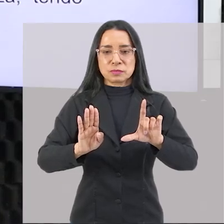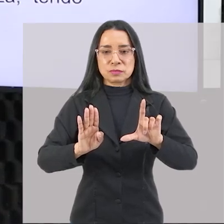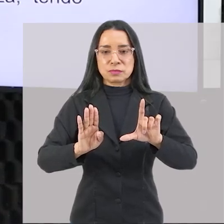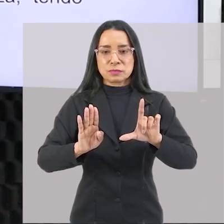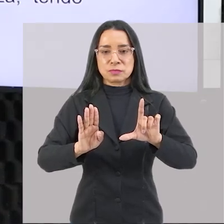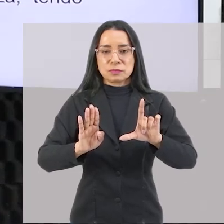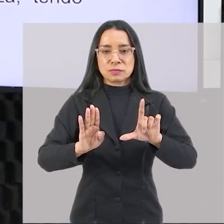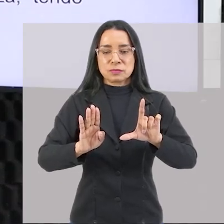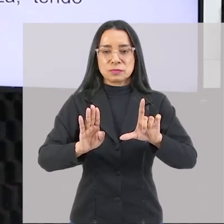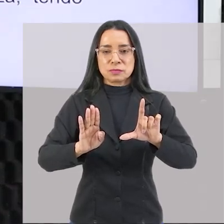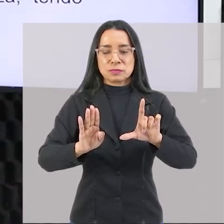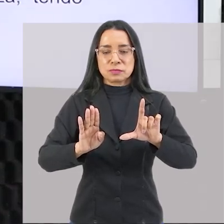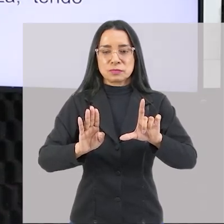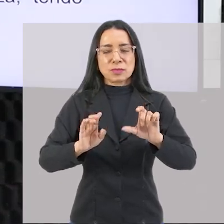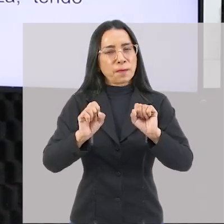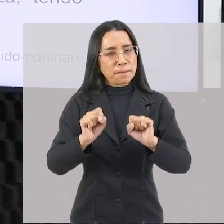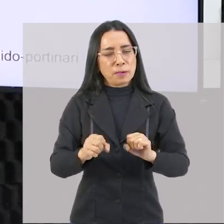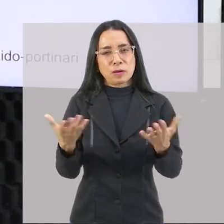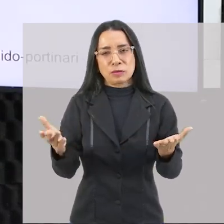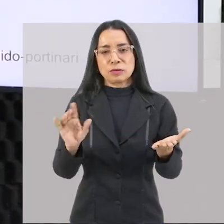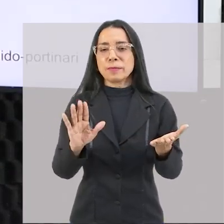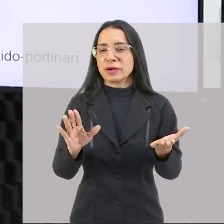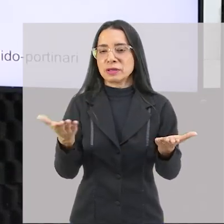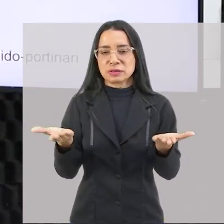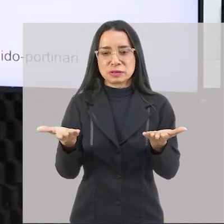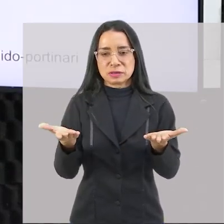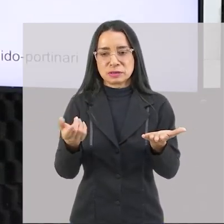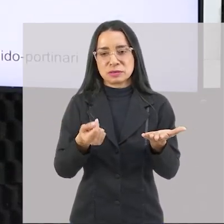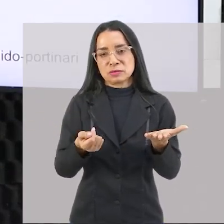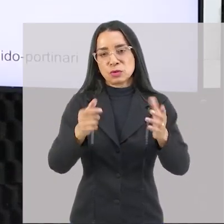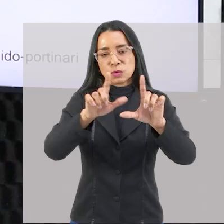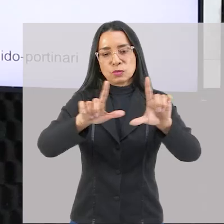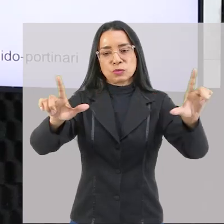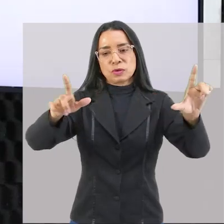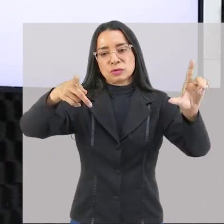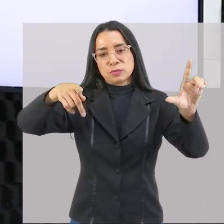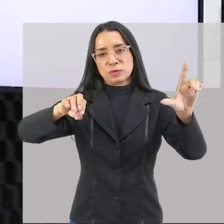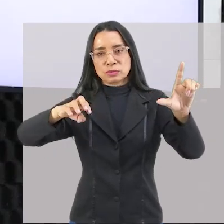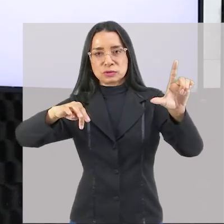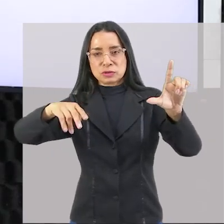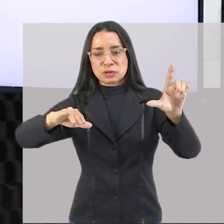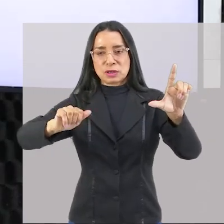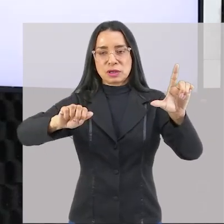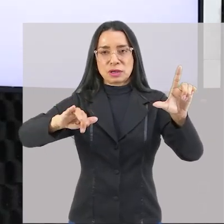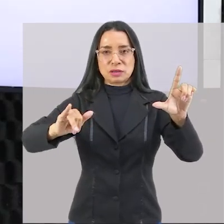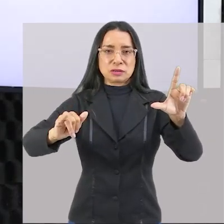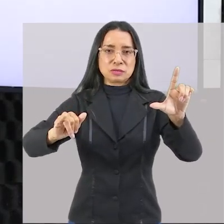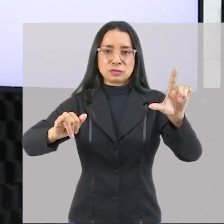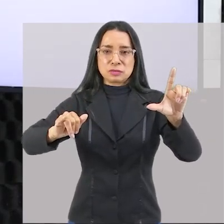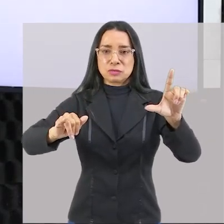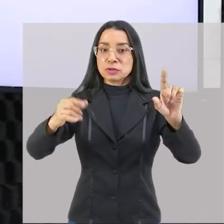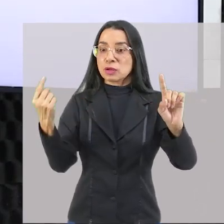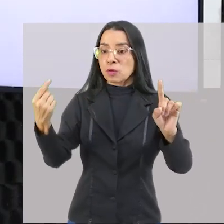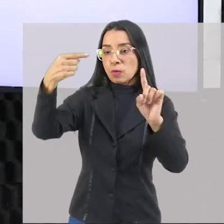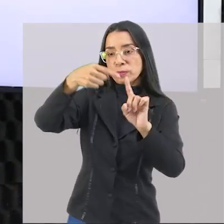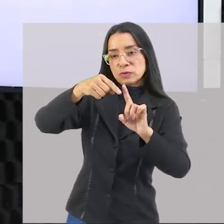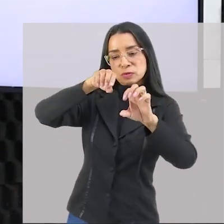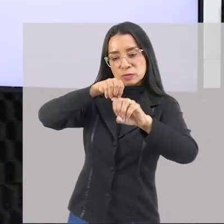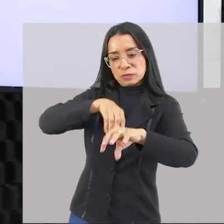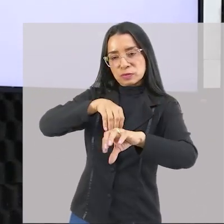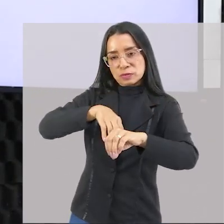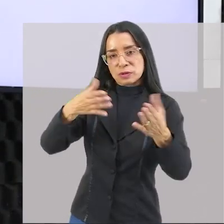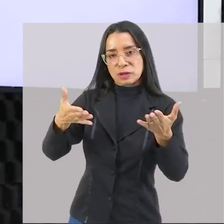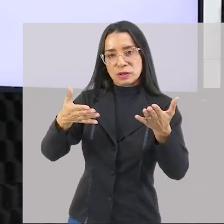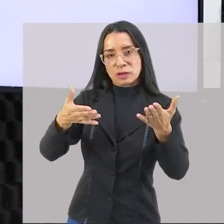educativa? Pode ser que sim, mas não é o caso dos quadros do Portinari. Ele não tem o objetivo de educar aqui. Ele simplesmente está contando a história da